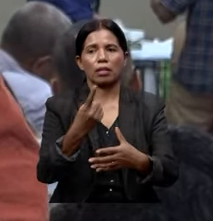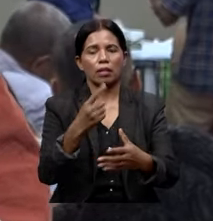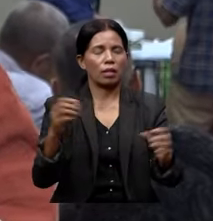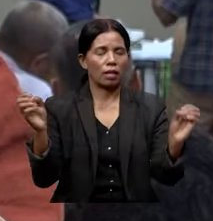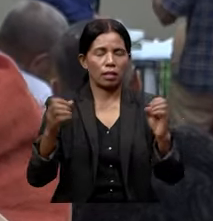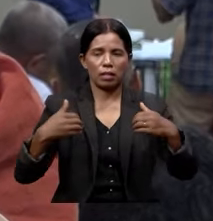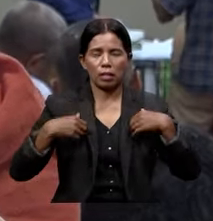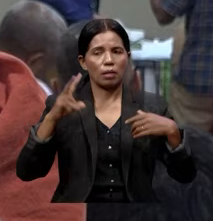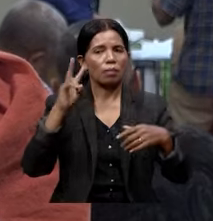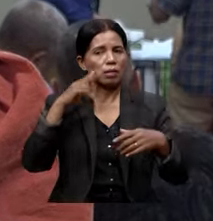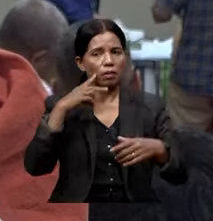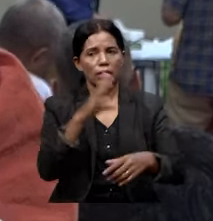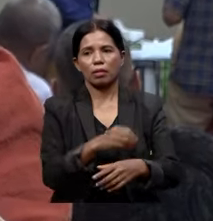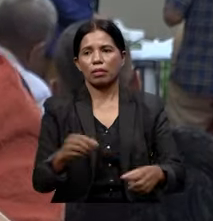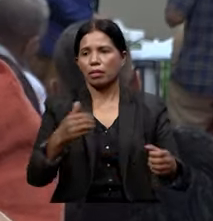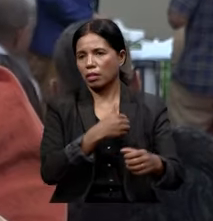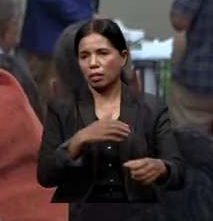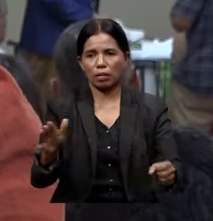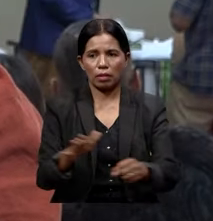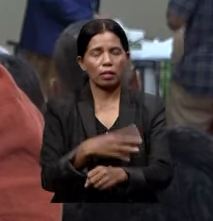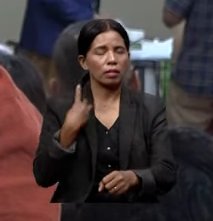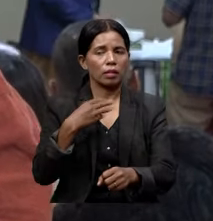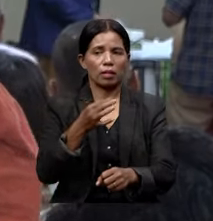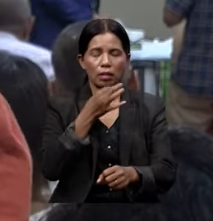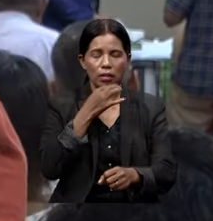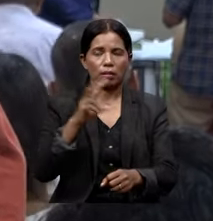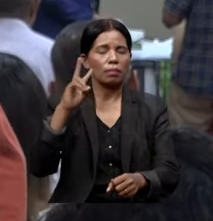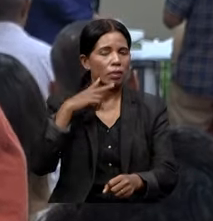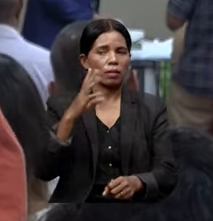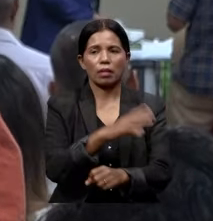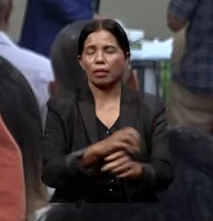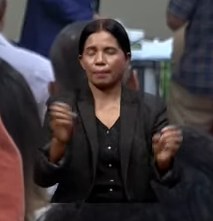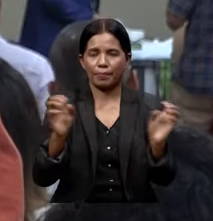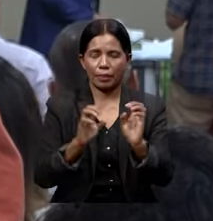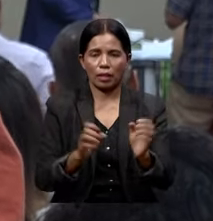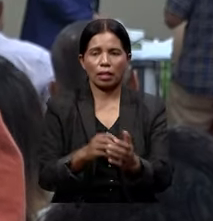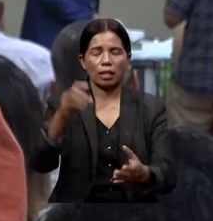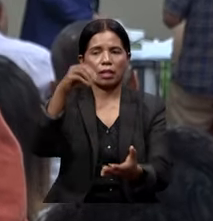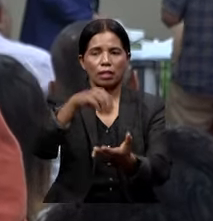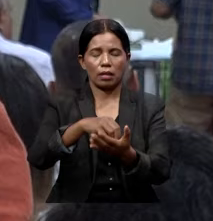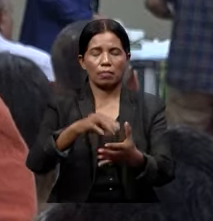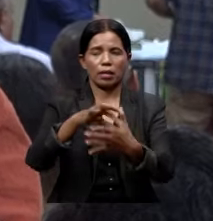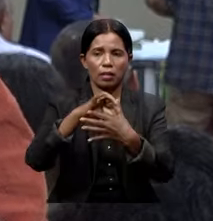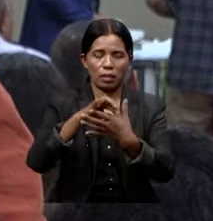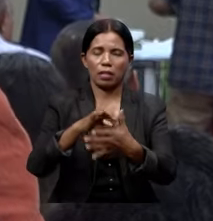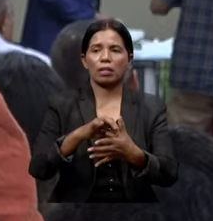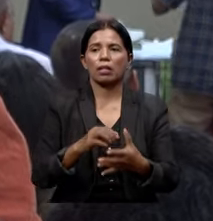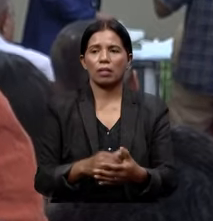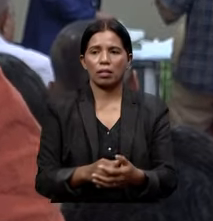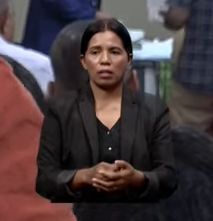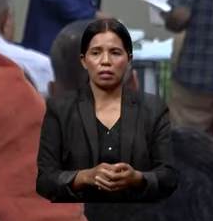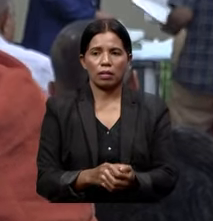modo ai fua ida ne mos sira completo ita han etu o modo de mai bela na sana tama ia nang sana ruma ne